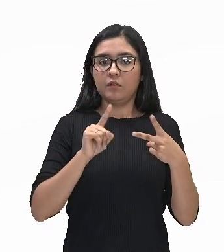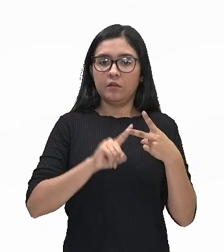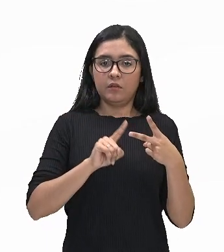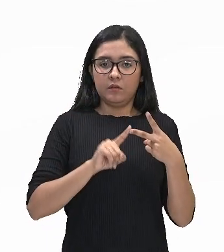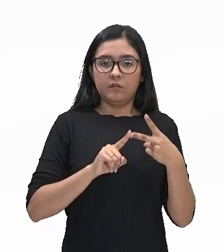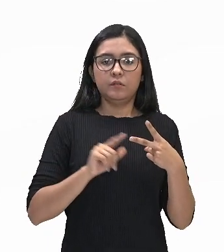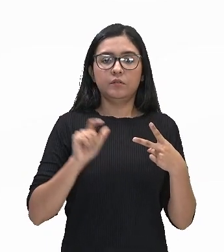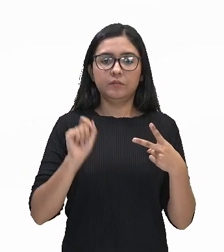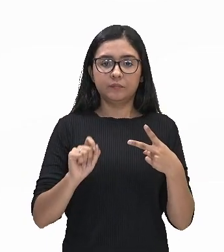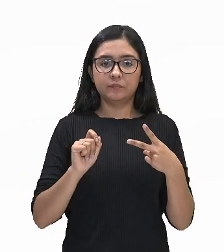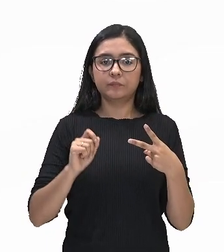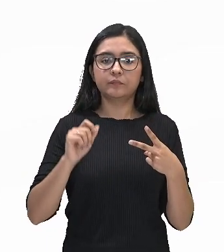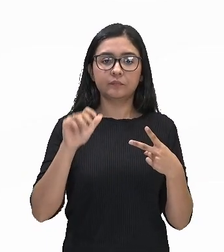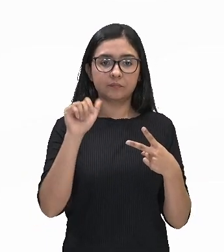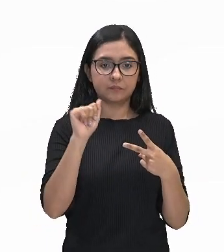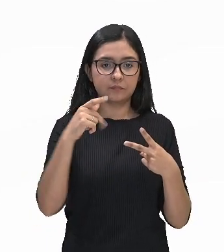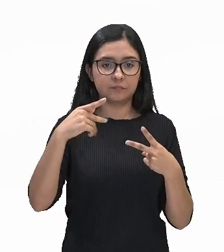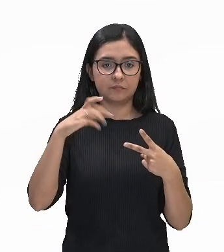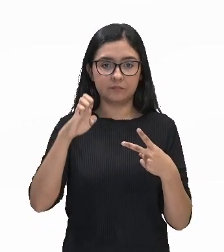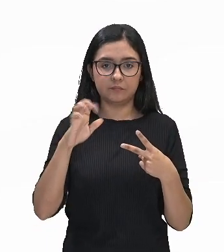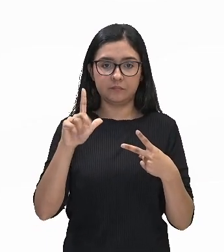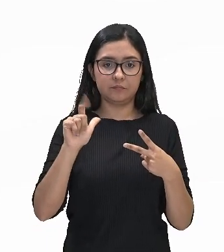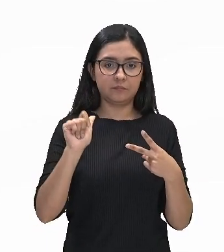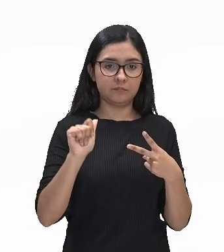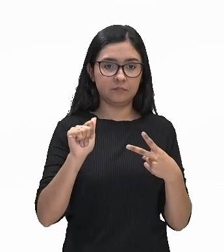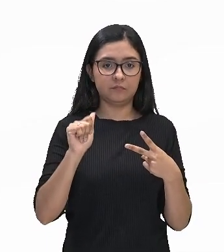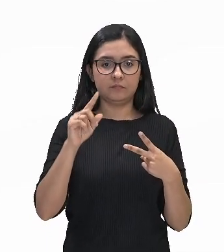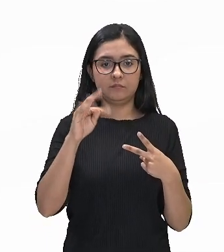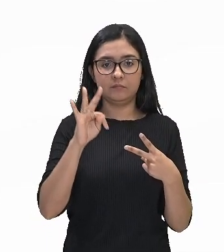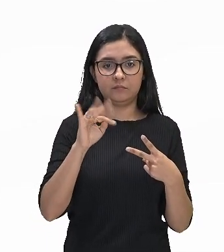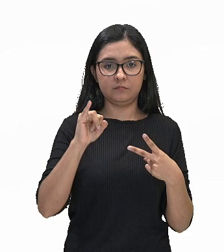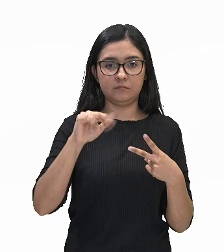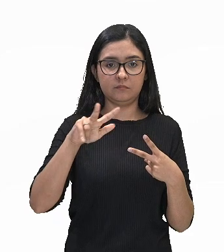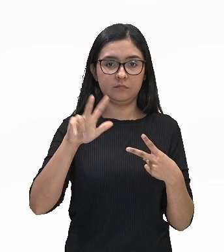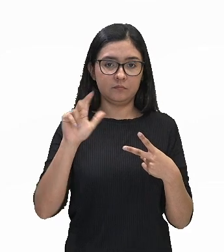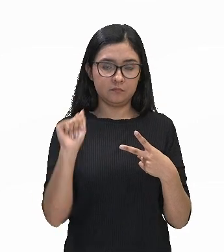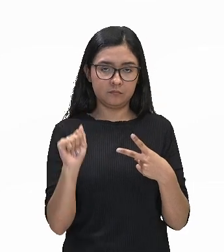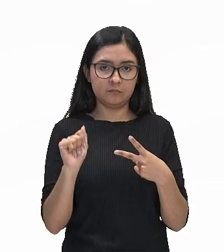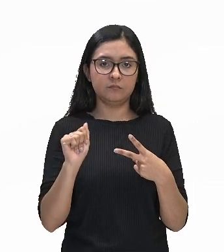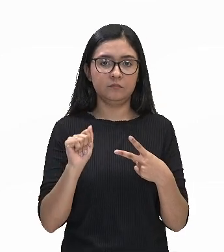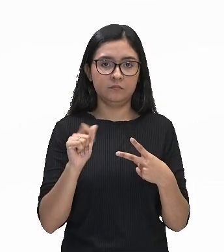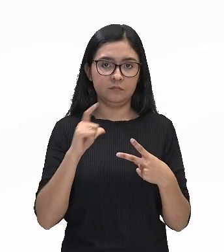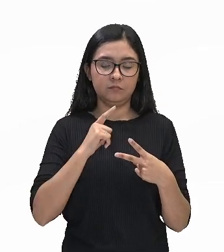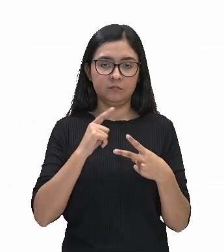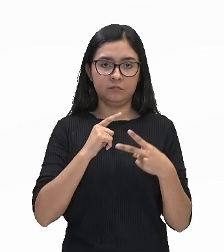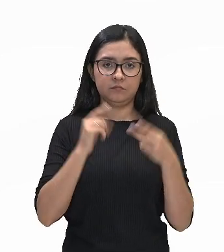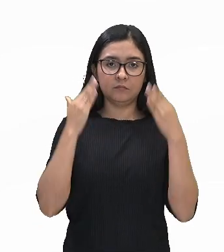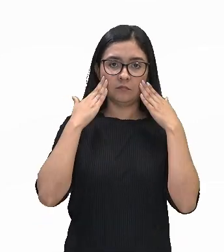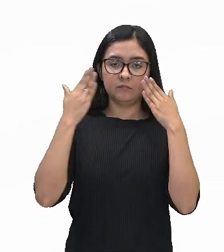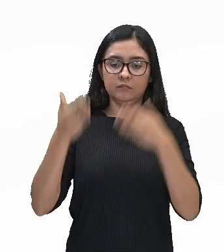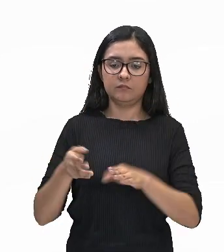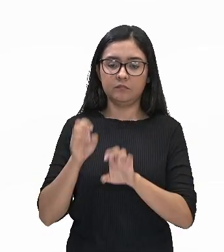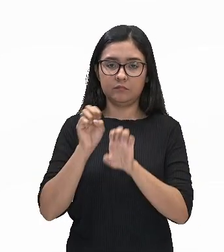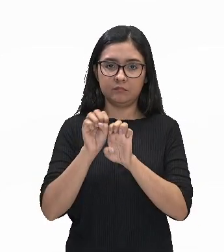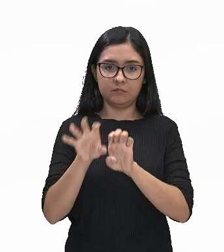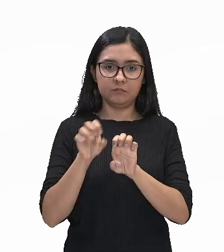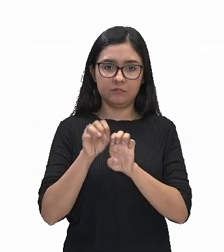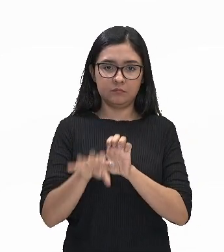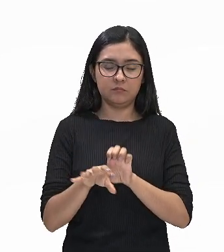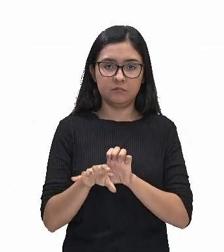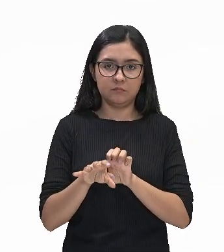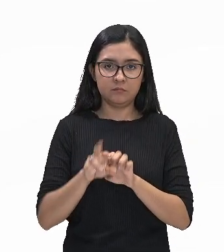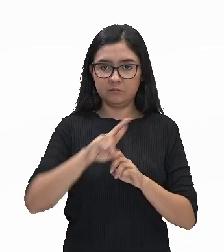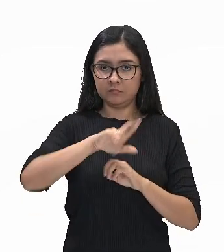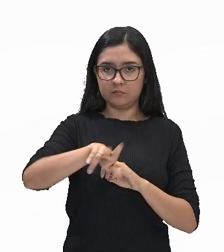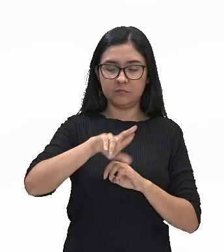estabelecer um diálogo direto com quem? Com o receptor. Aí o foco não está mais no emissor,